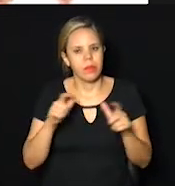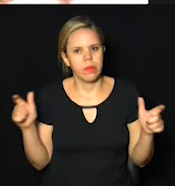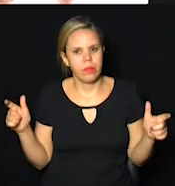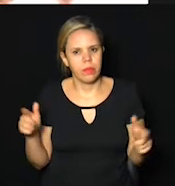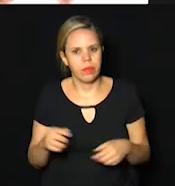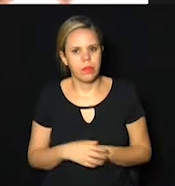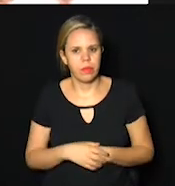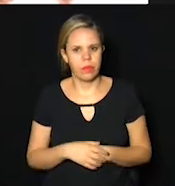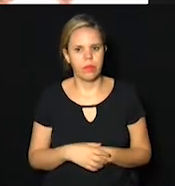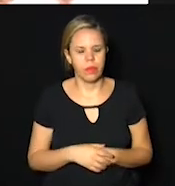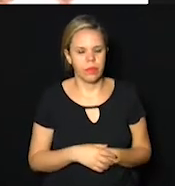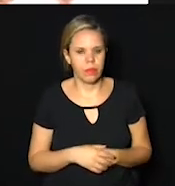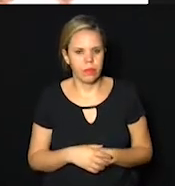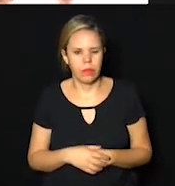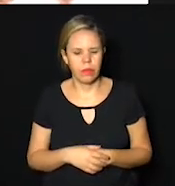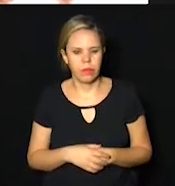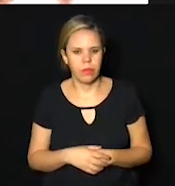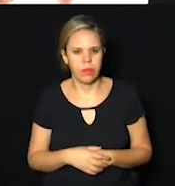seja